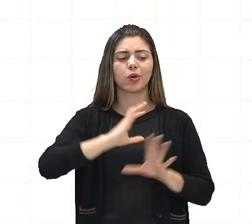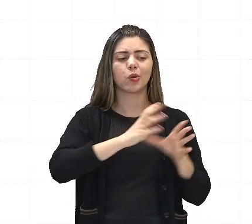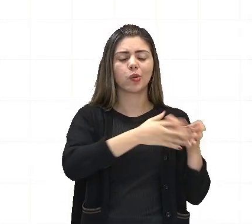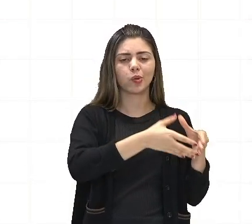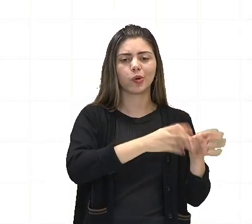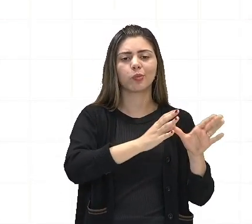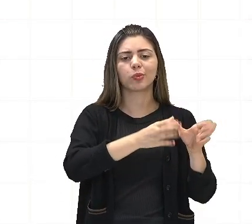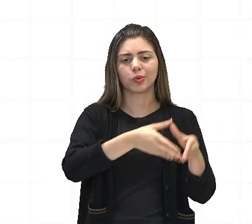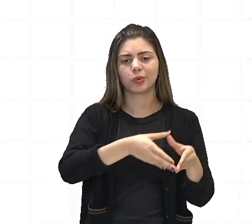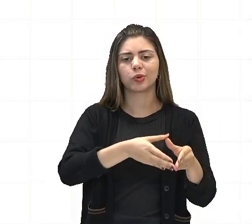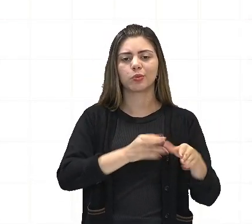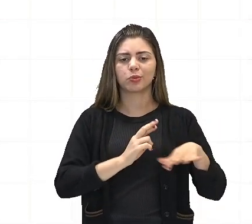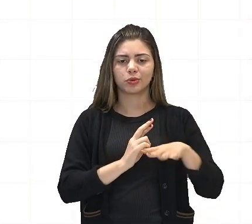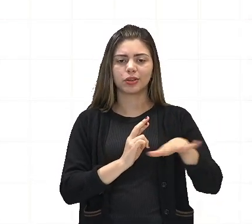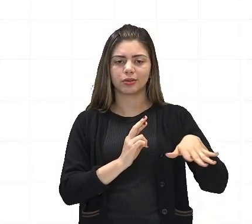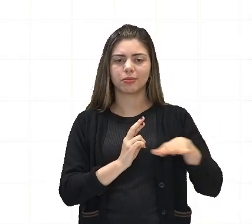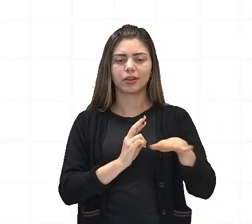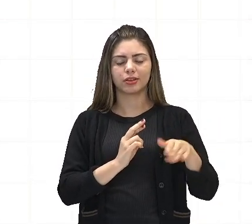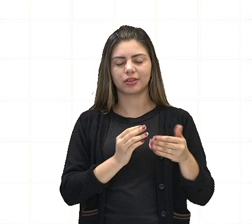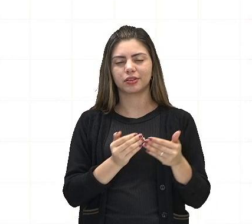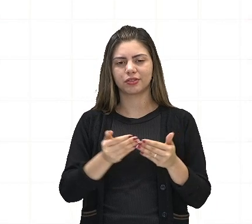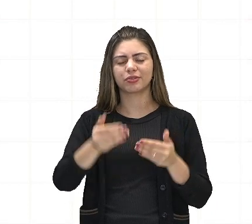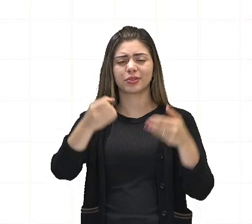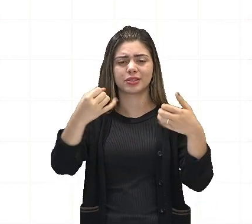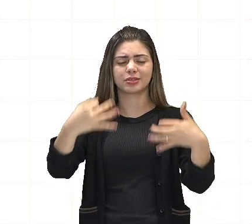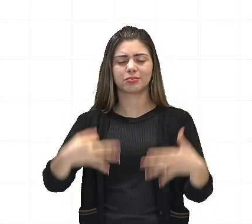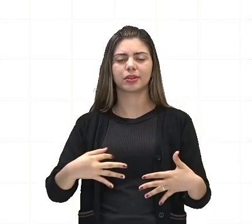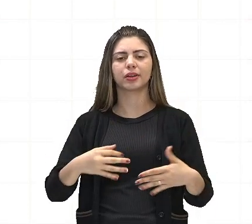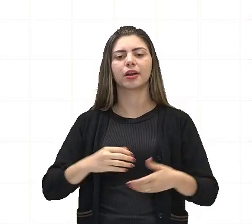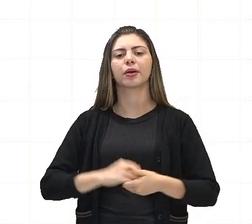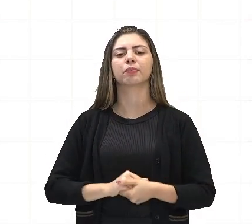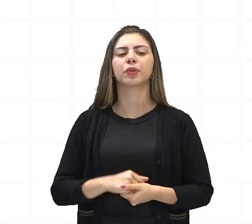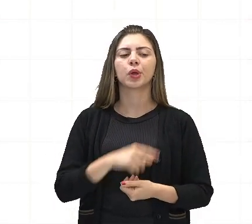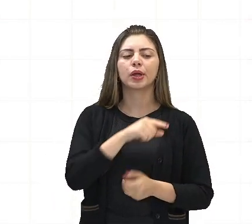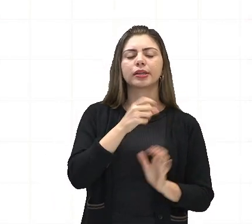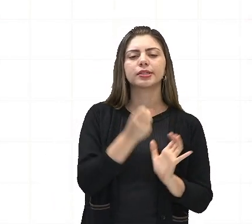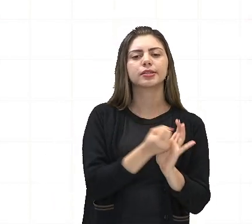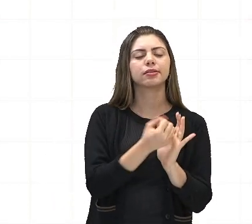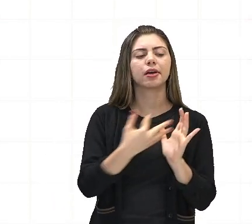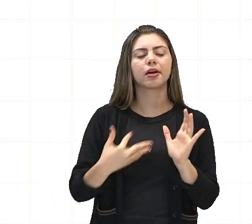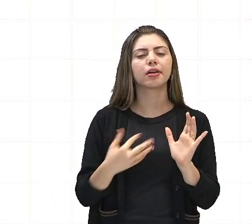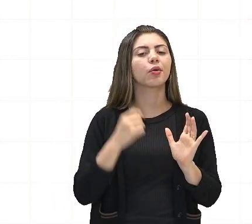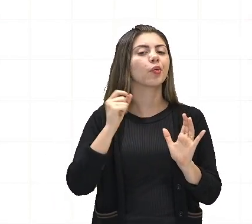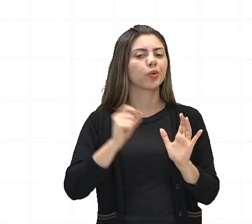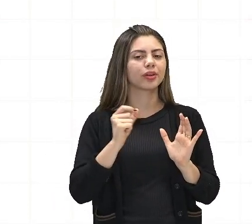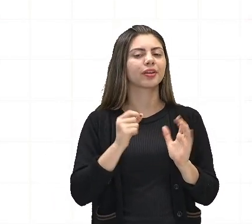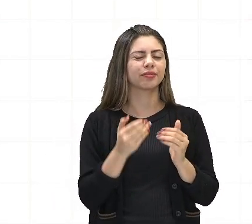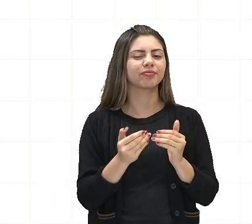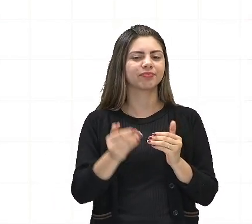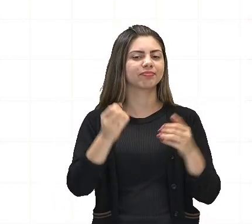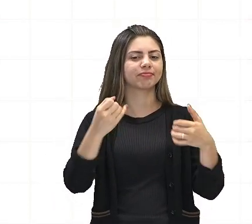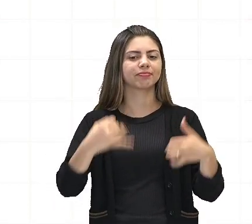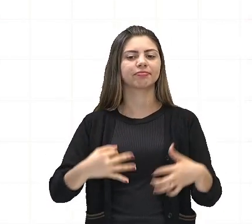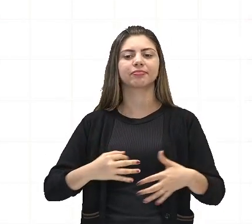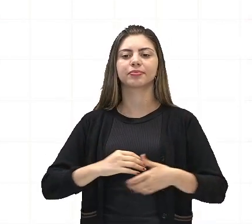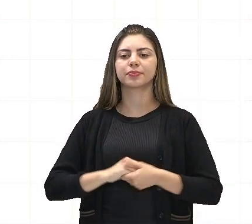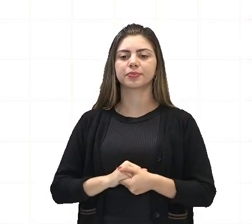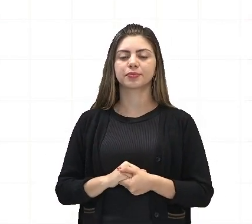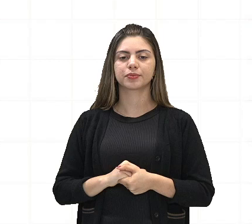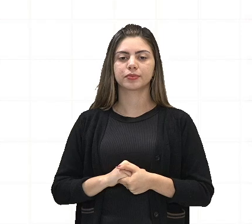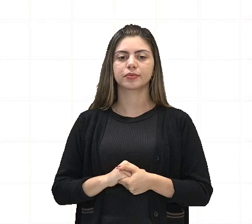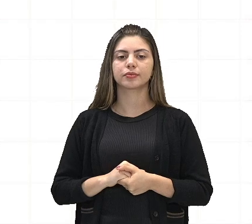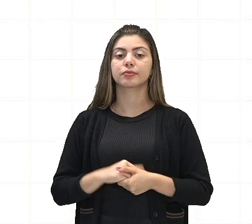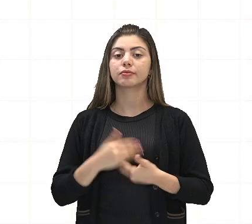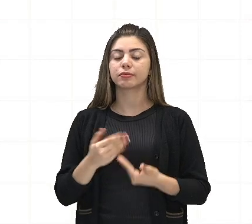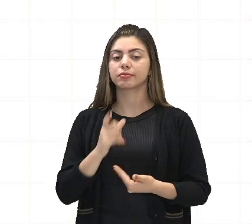comunidades ribeirinhas, que nós vamos conhecer daqui a pouco quais são as peculiaridade desses povos, certo? Então aqui eu tenho